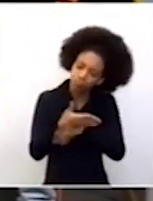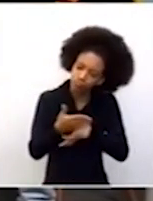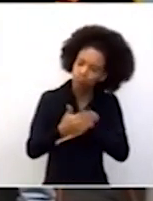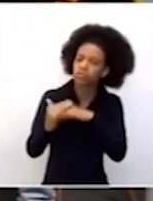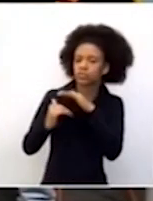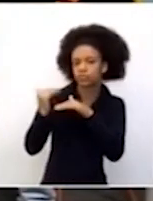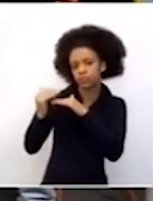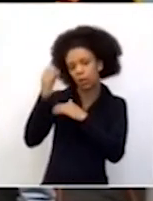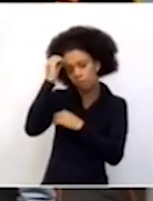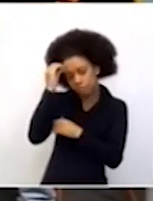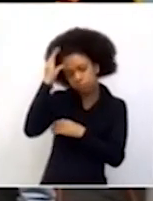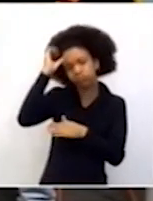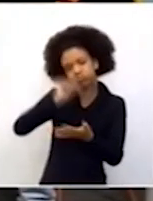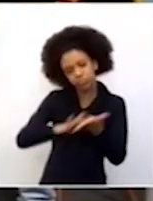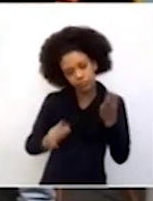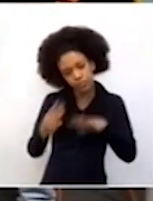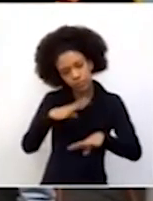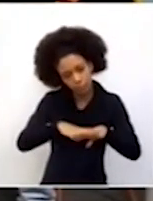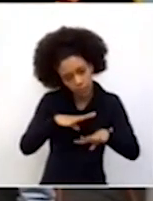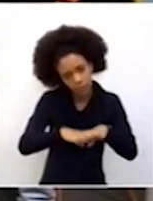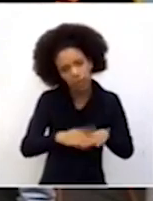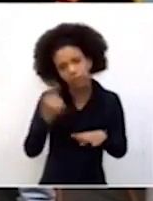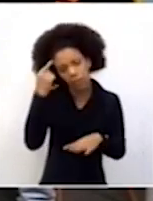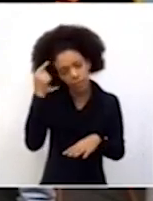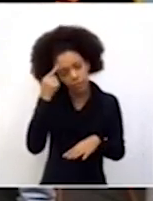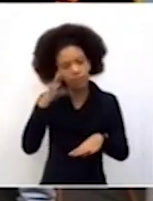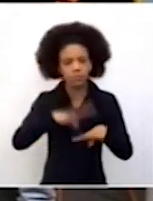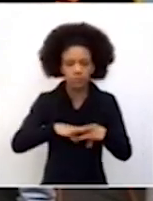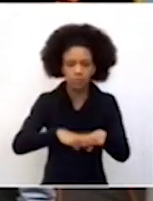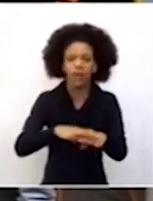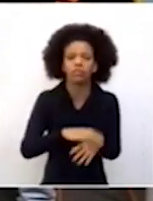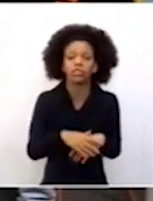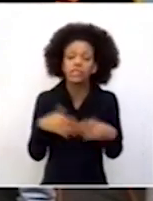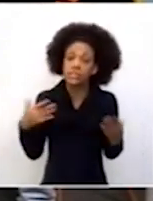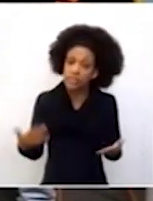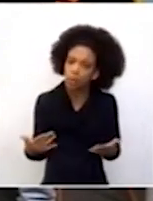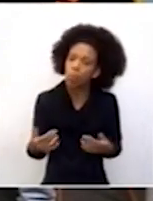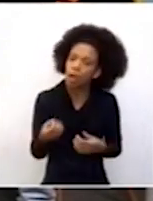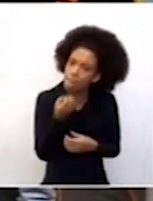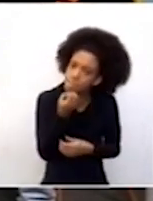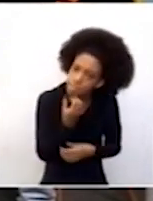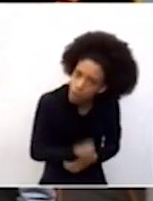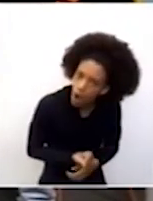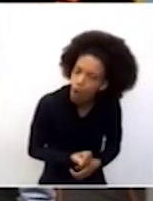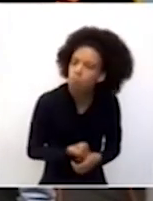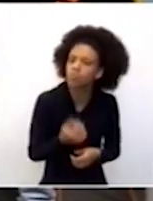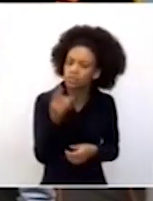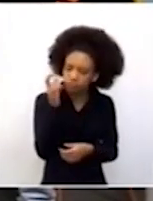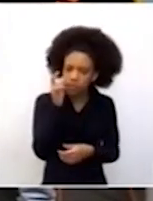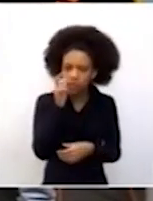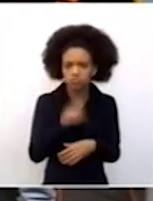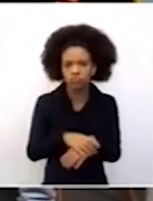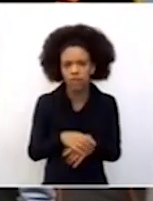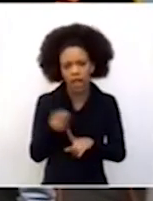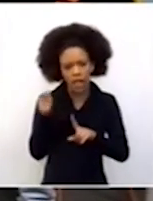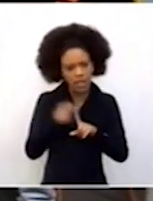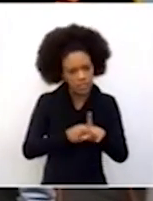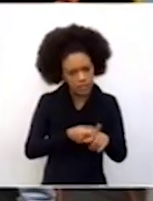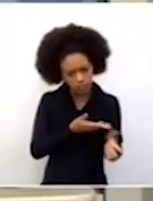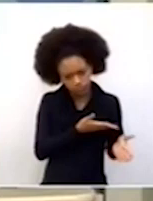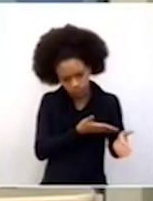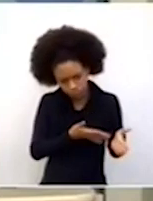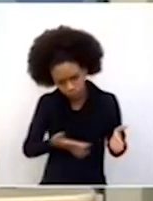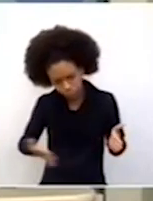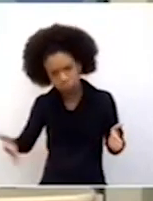desenvolver as atividades matemáticas, o pensamento matemático. Então, isso é muito bacana e interessante, que esse mês, né,